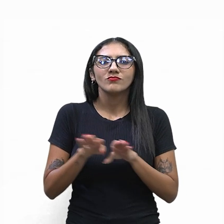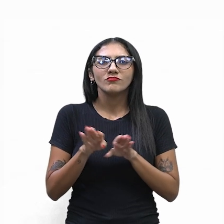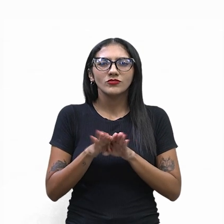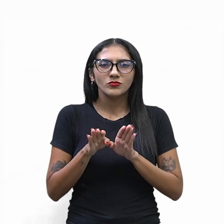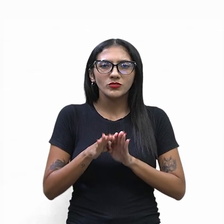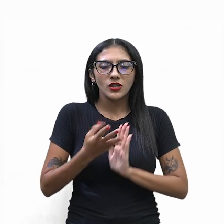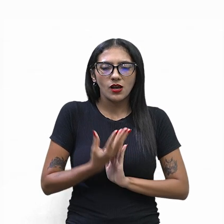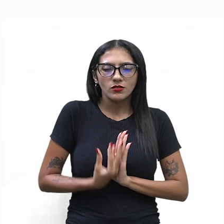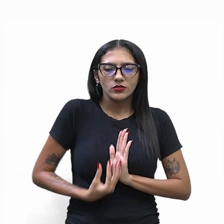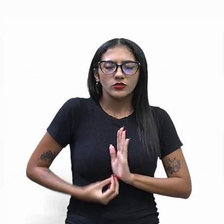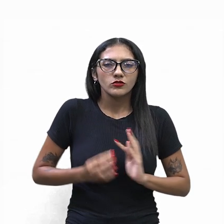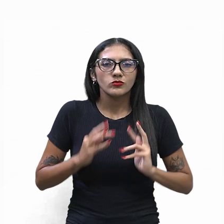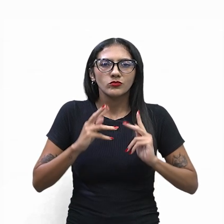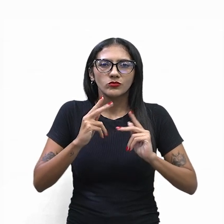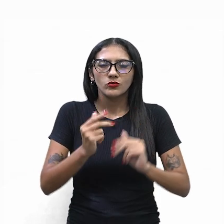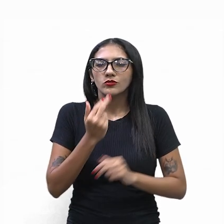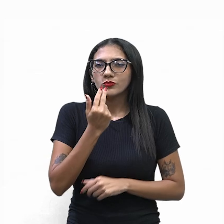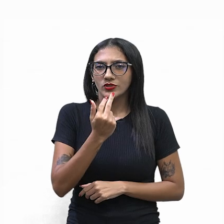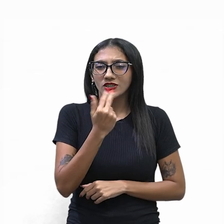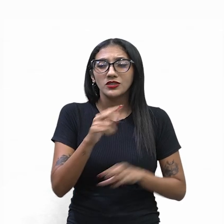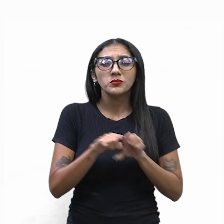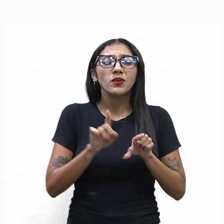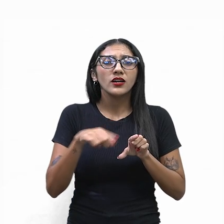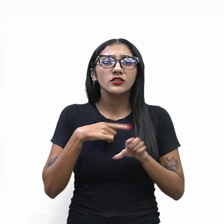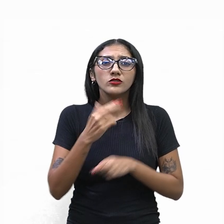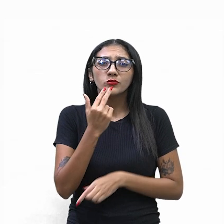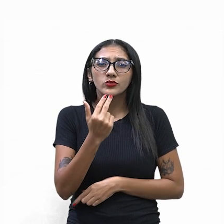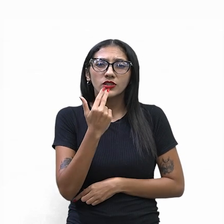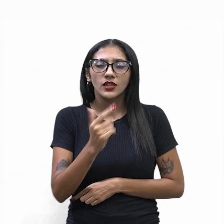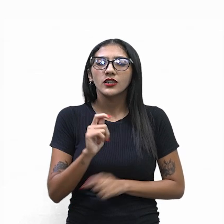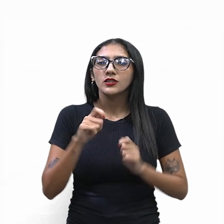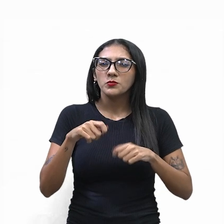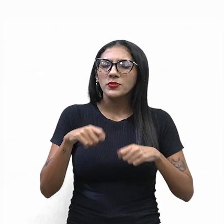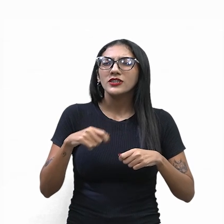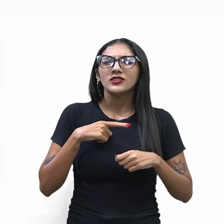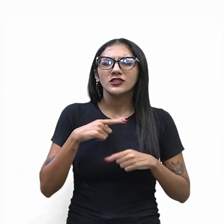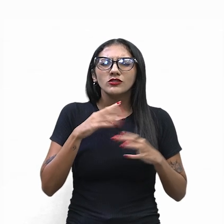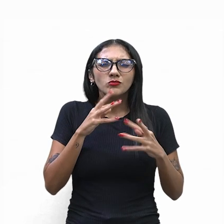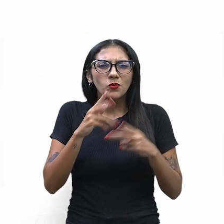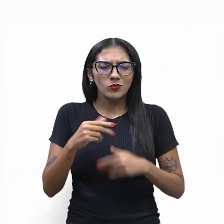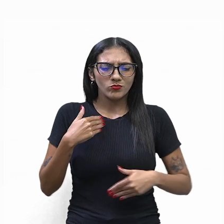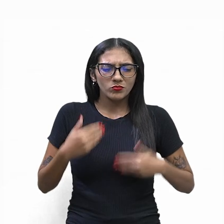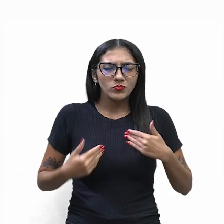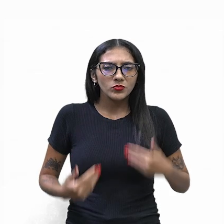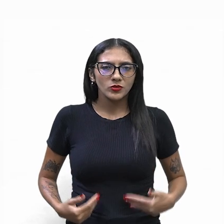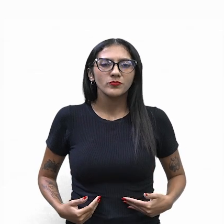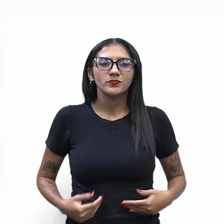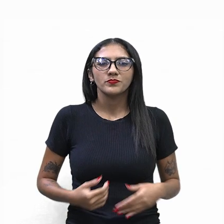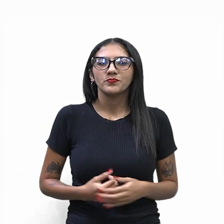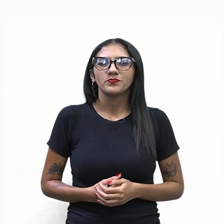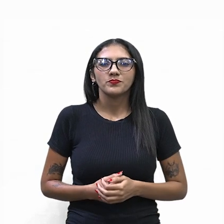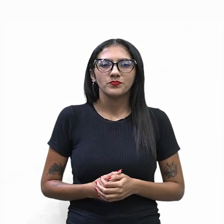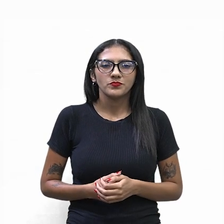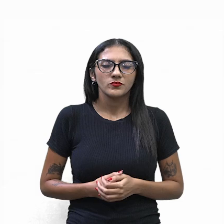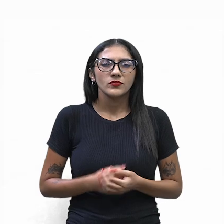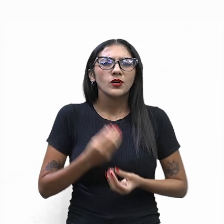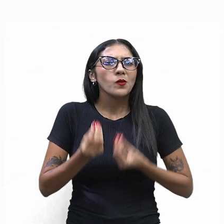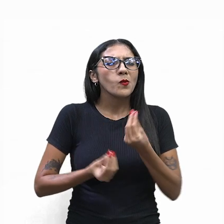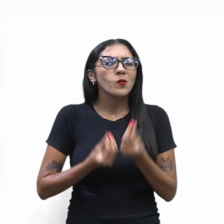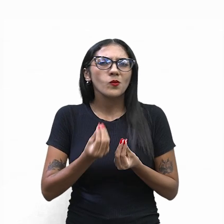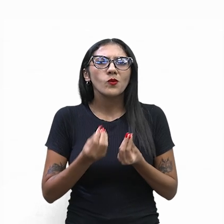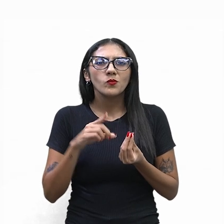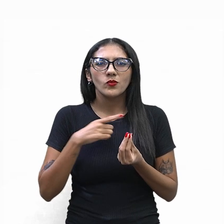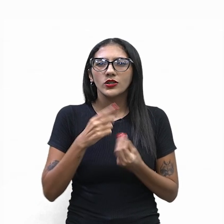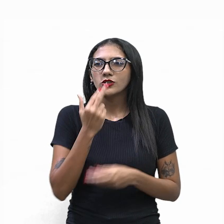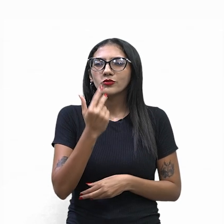os nutrientes. Mas esses nutrientes, eles precisam chegar a todas as partes do corpo. E quem é que vai levar, vai transportar